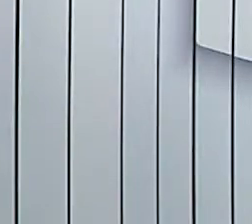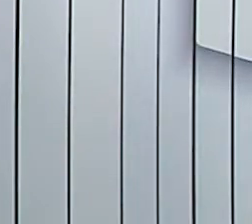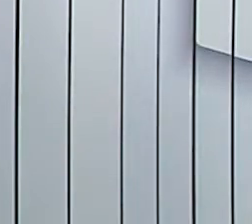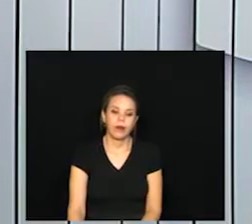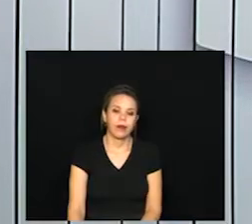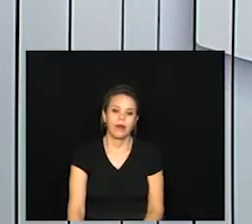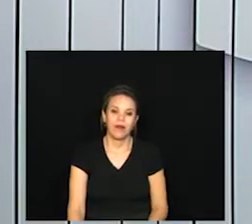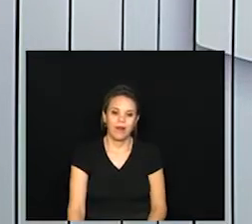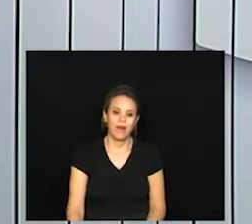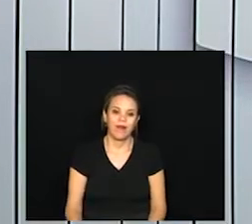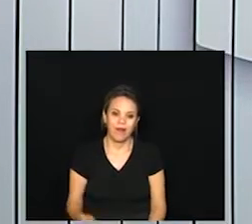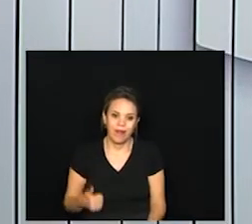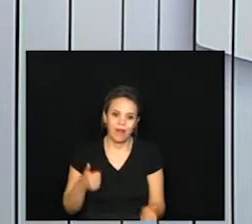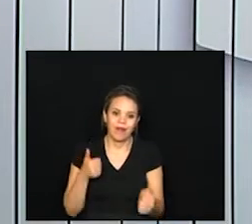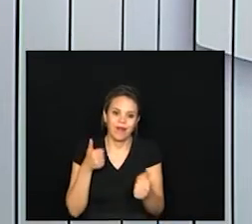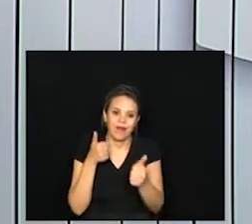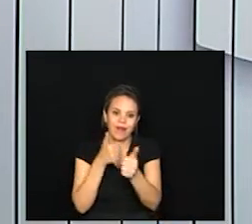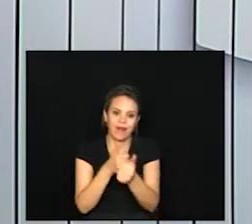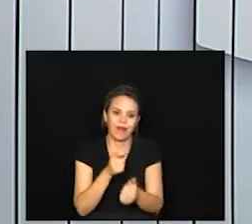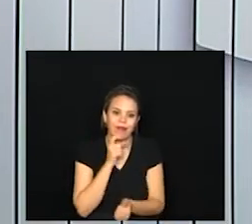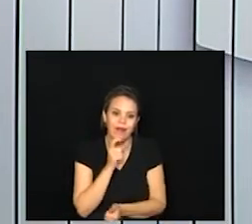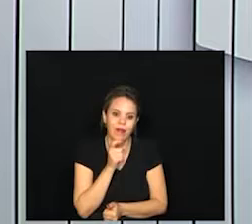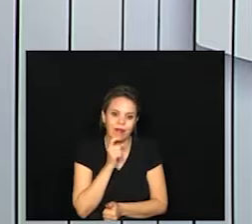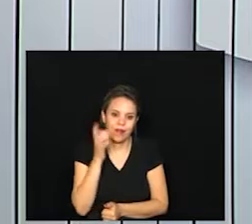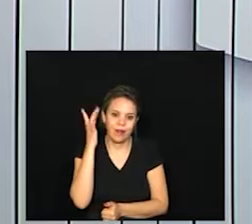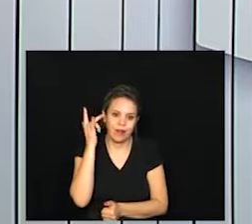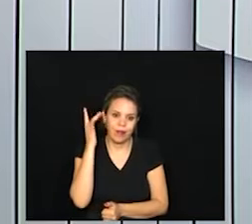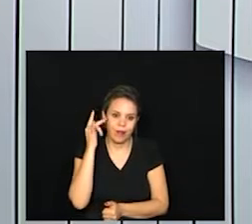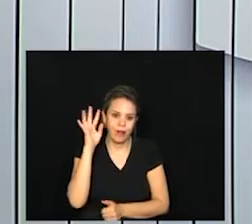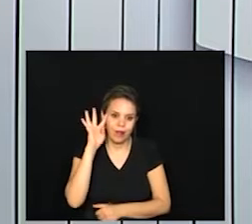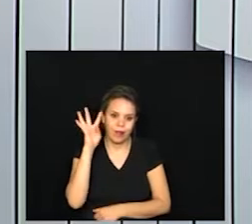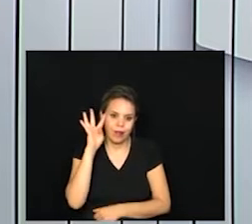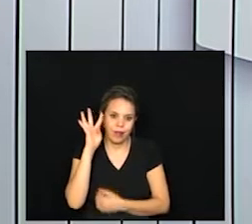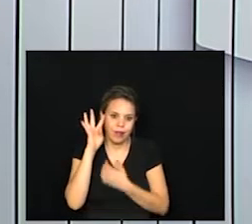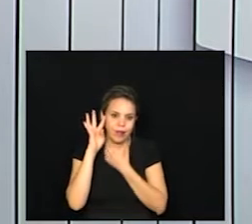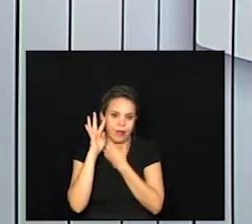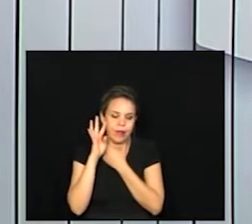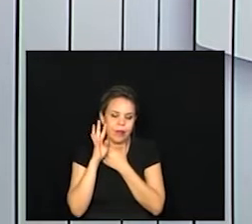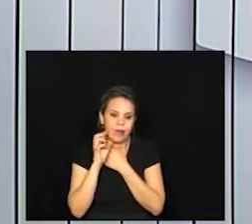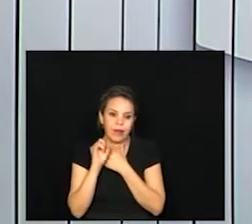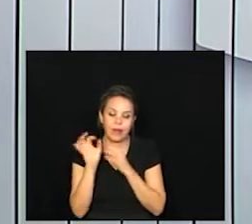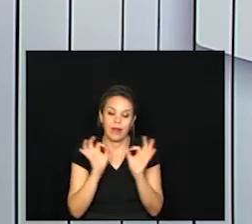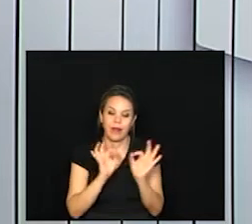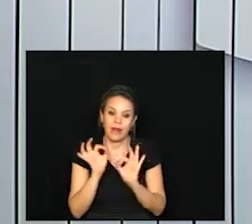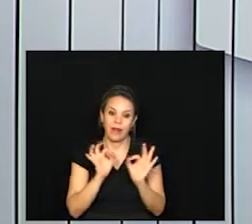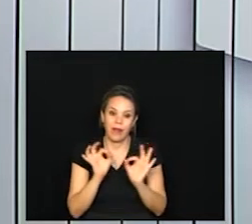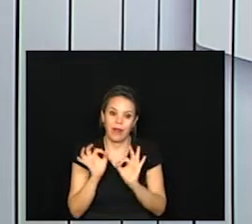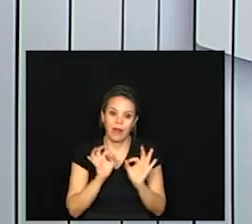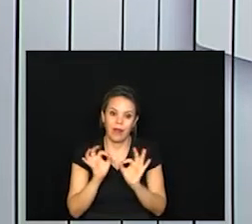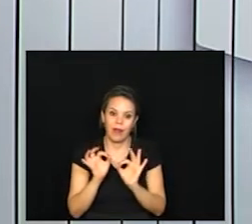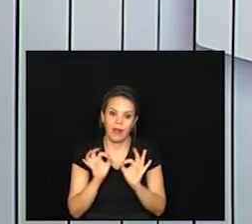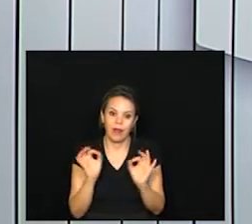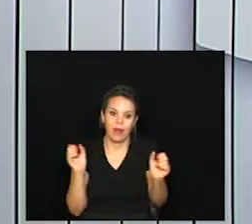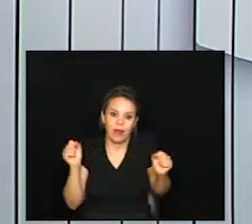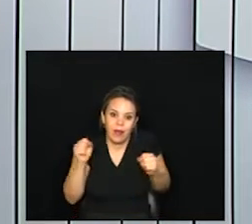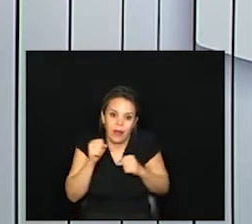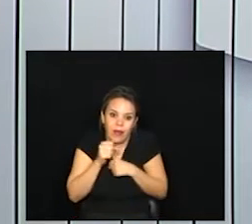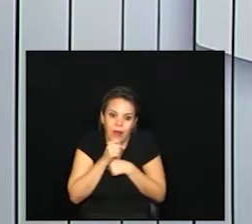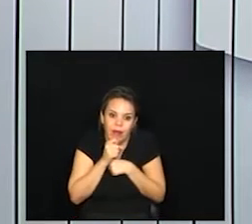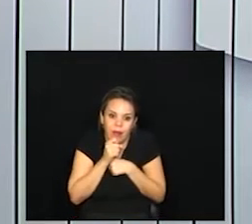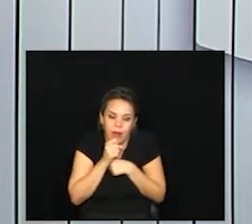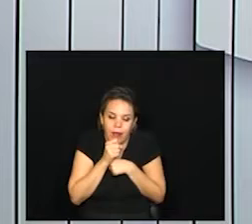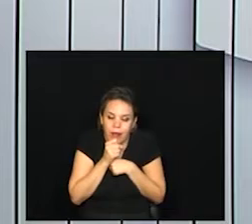E vai chegar, viu? Frente fria, amanhã, quarta-feira, se prepare, tire aquele agasalho